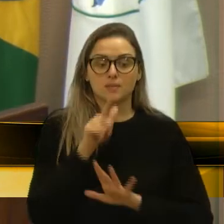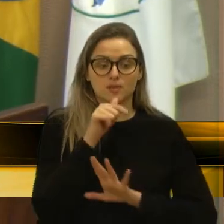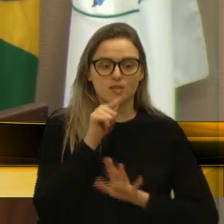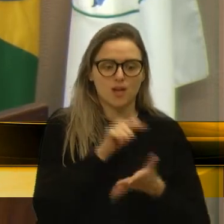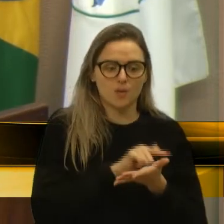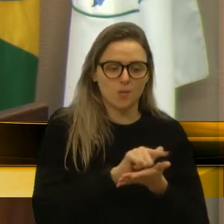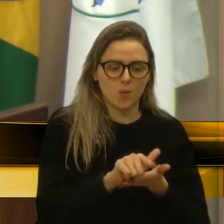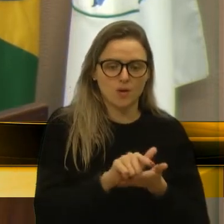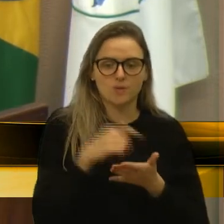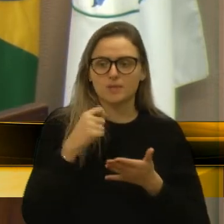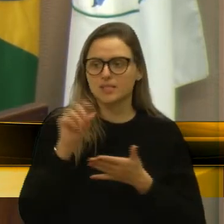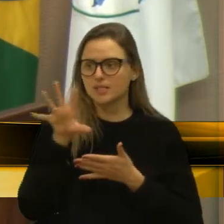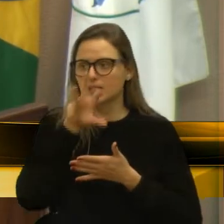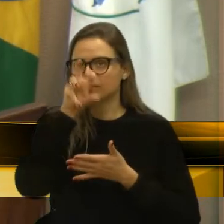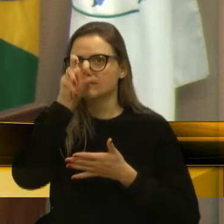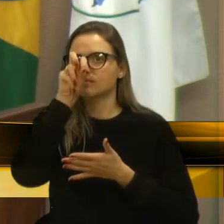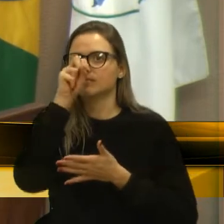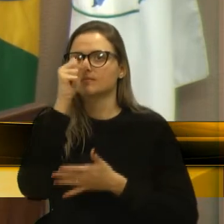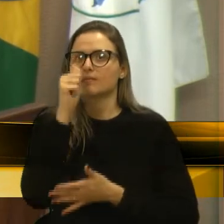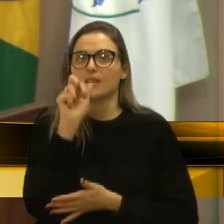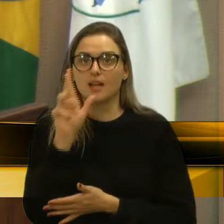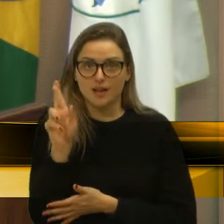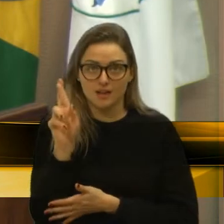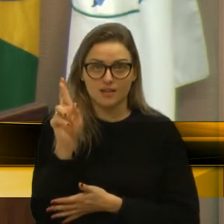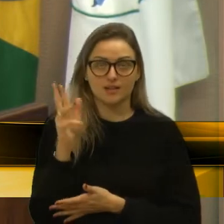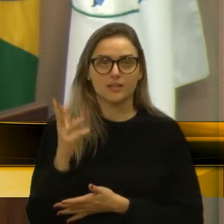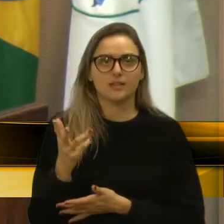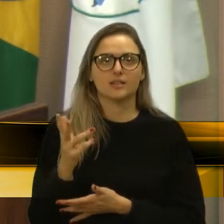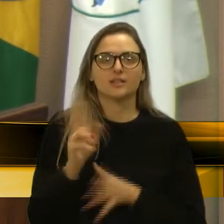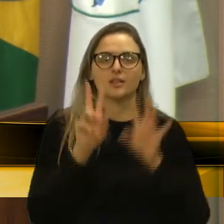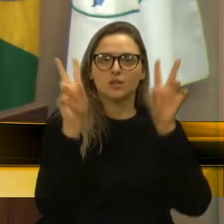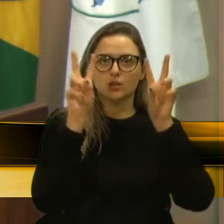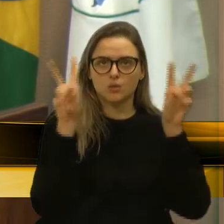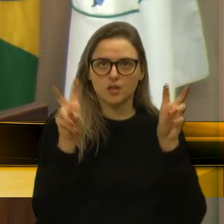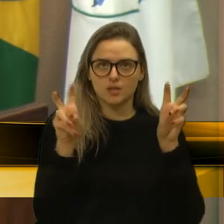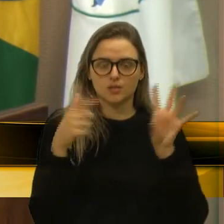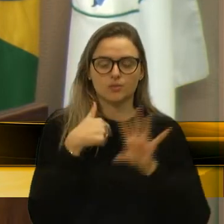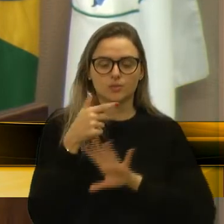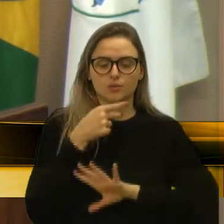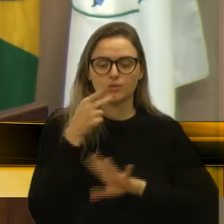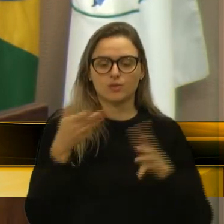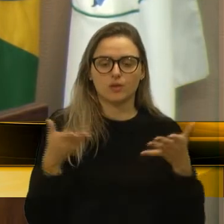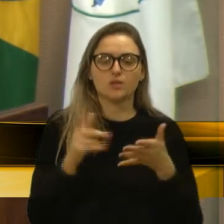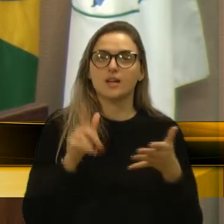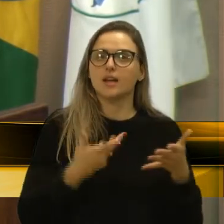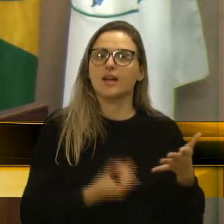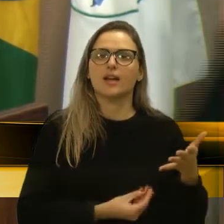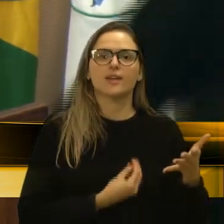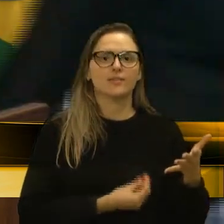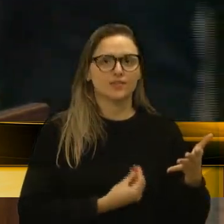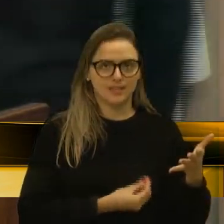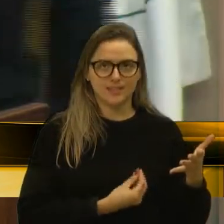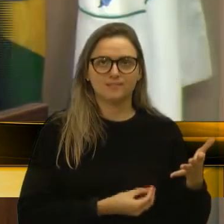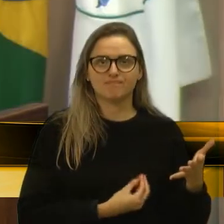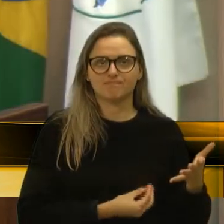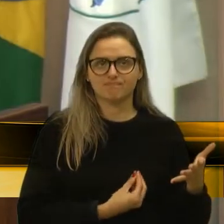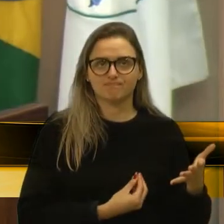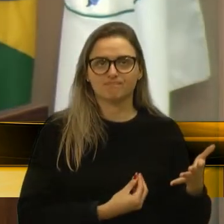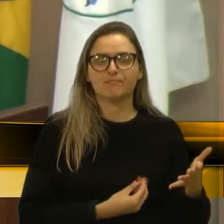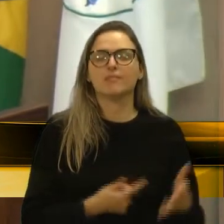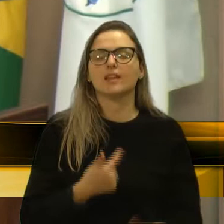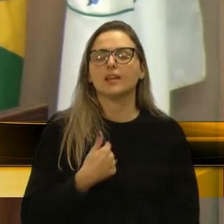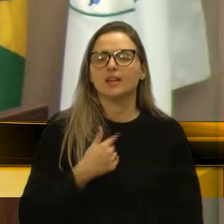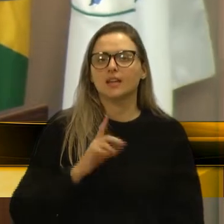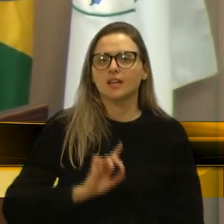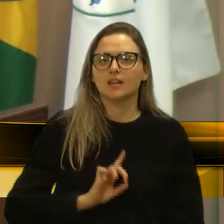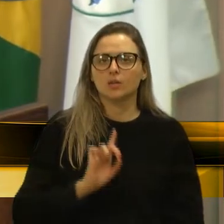ar para respirar, né? E o tema que eu trago é a vida. Eu